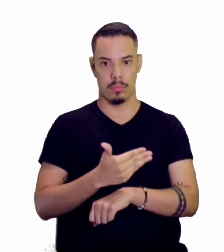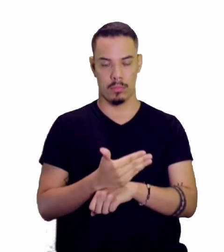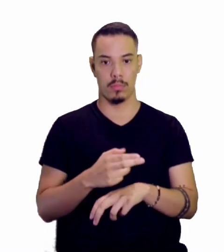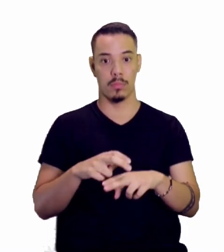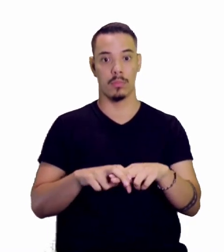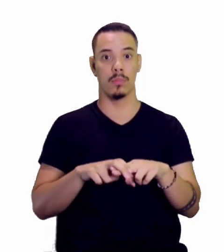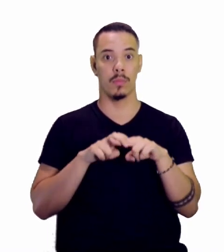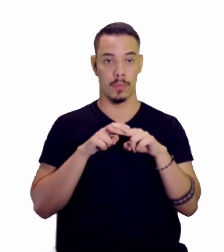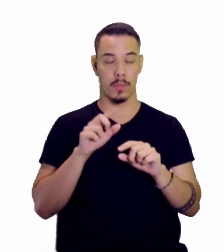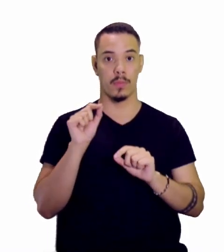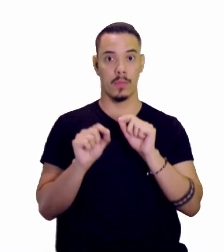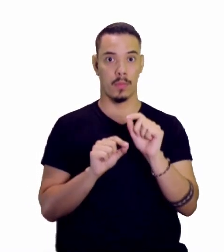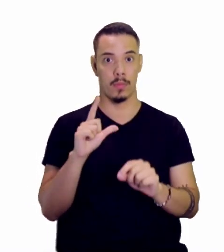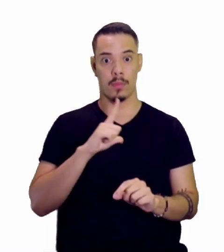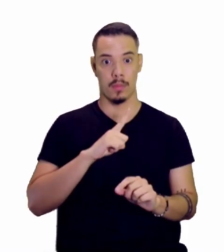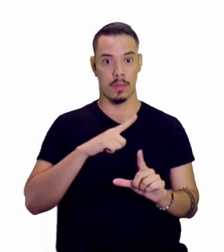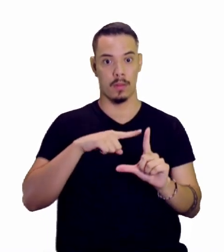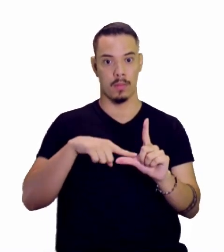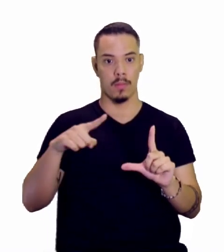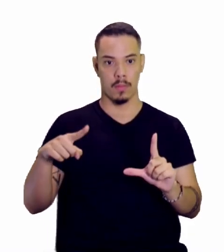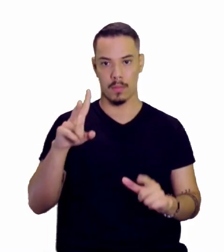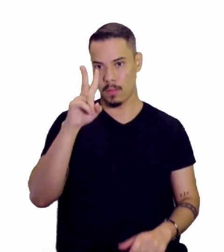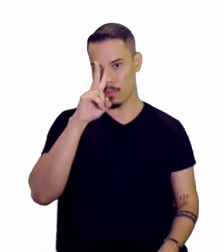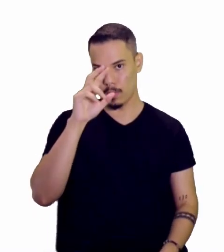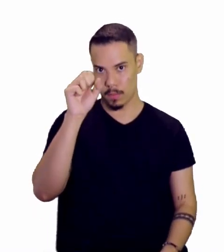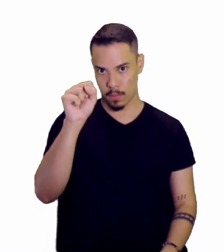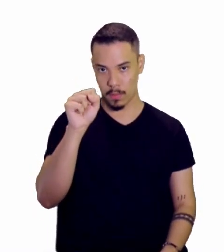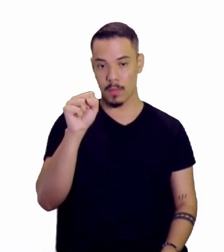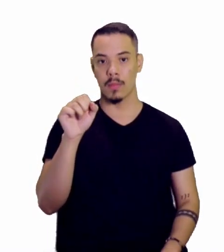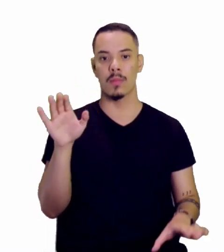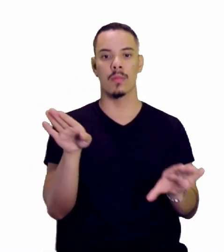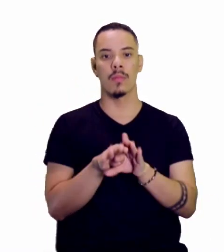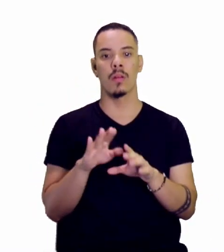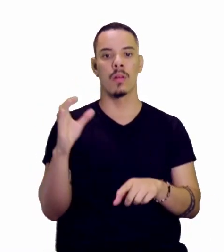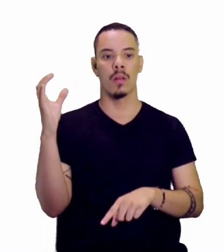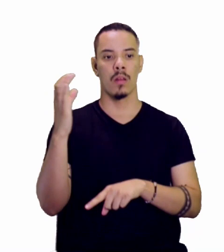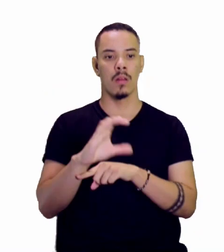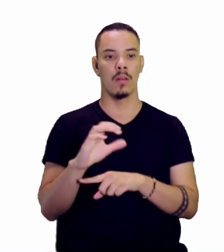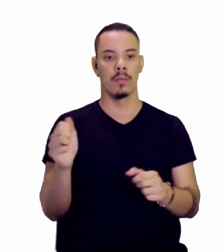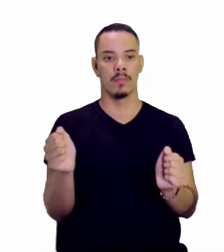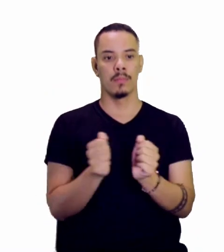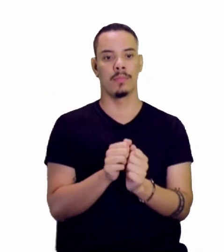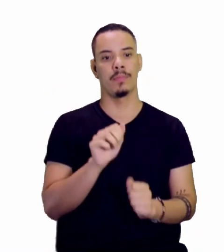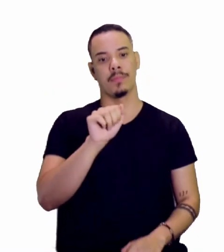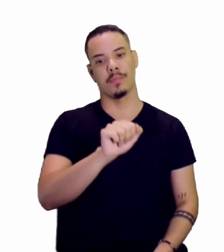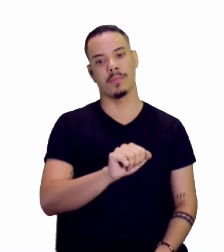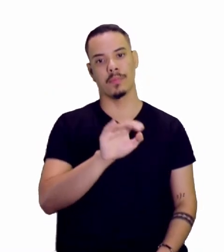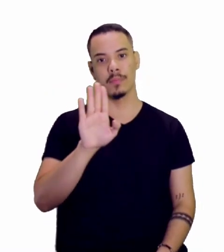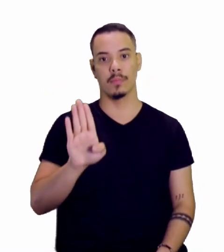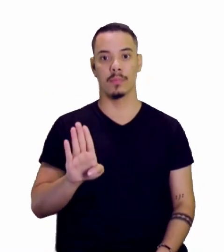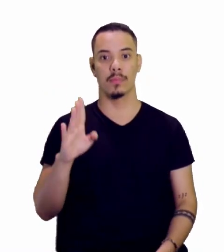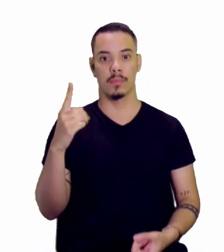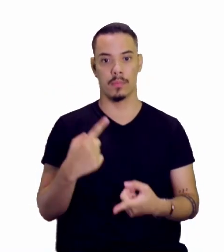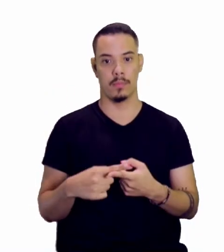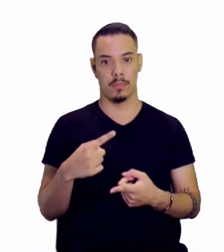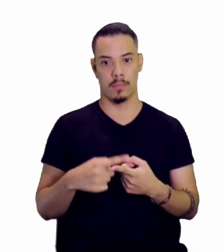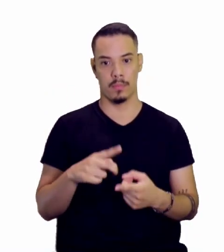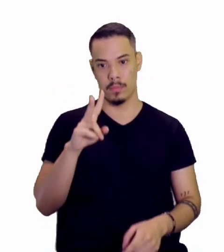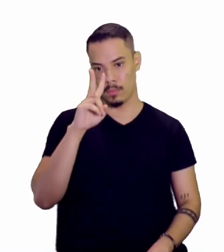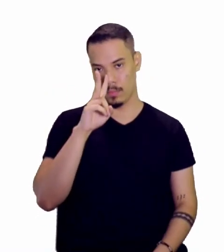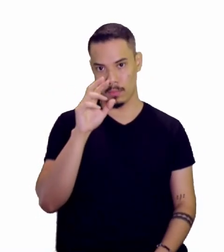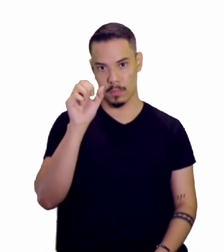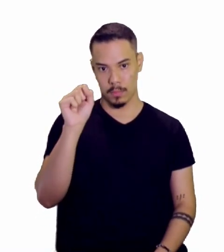Então, pessoal, olha só, a gente tem um gráfico aqui de força. A força, ele coloca no gráfico AB, né, Décio? Por quê? Porque essa força, ela